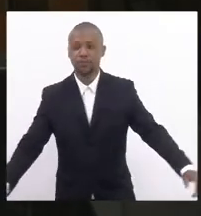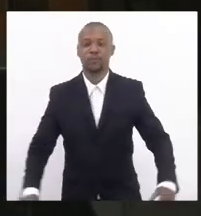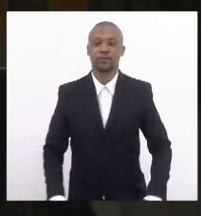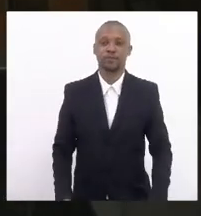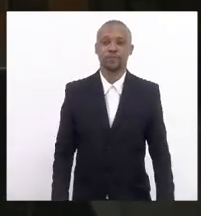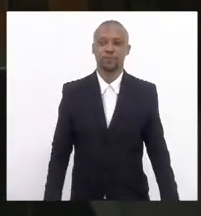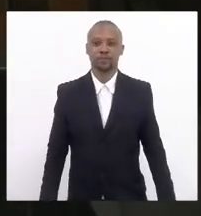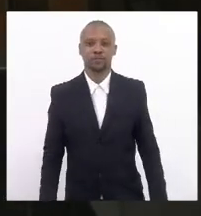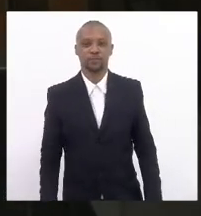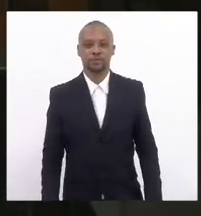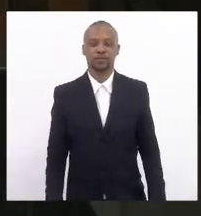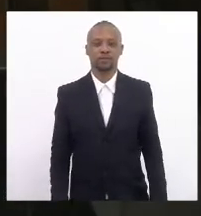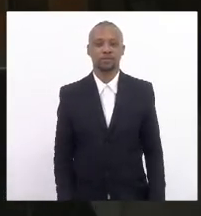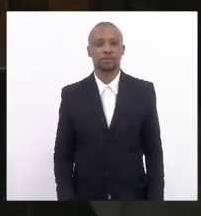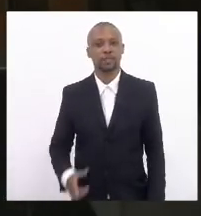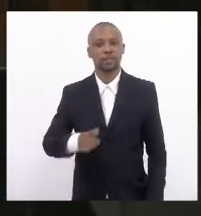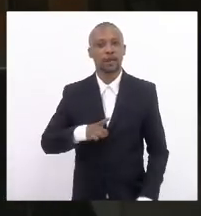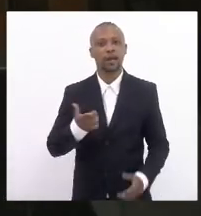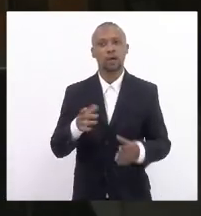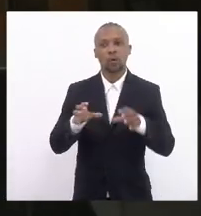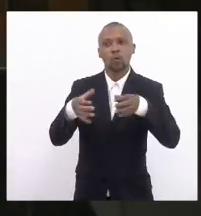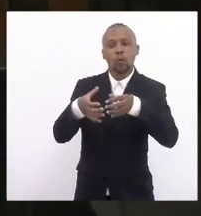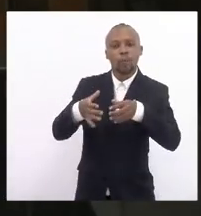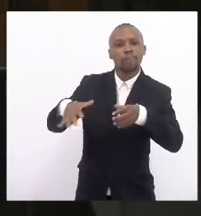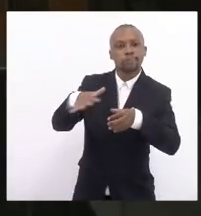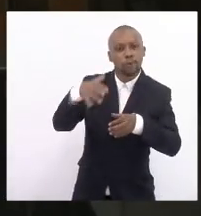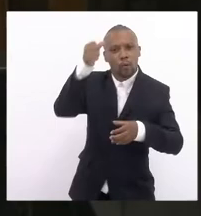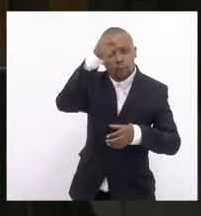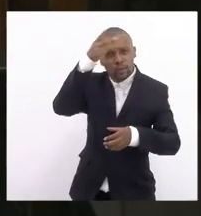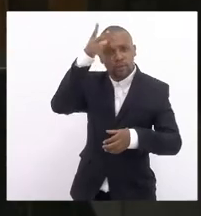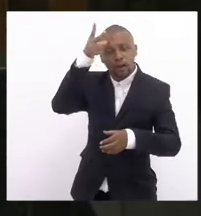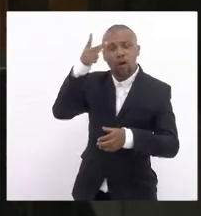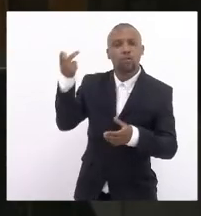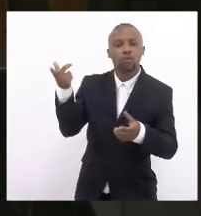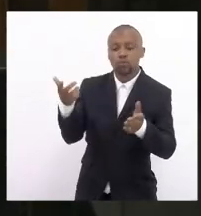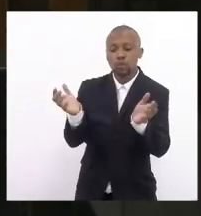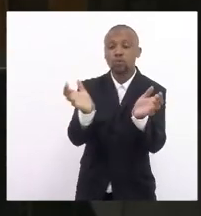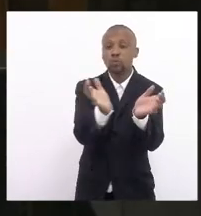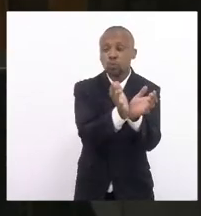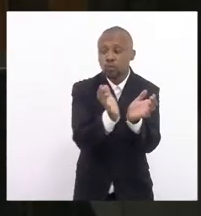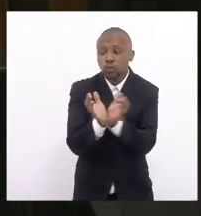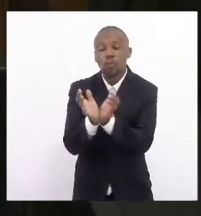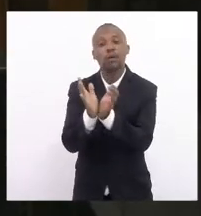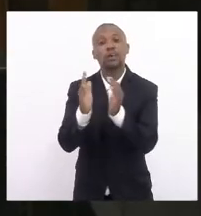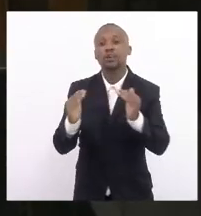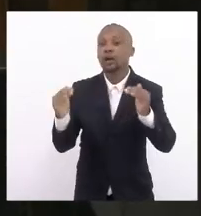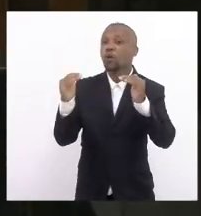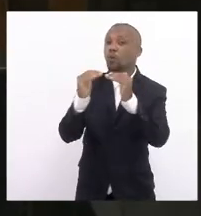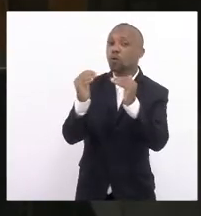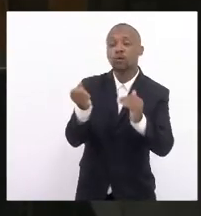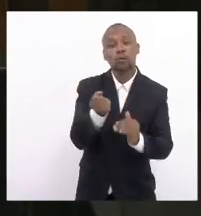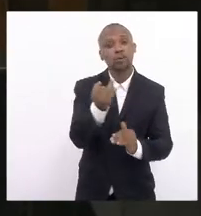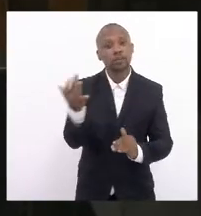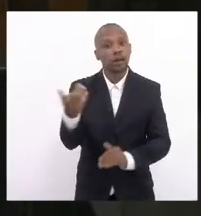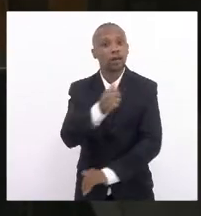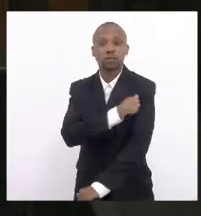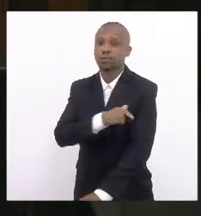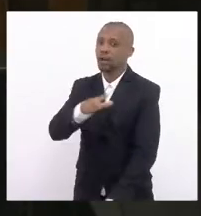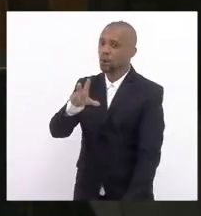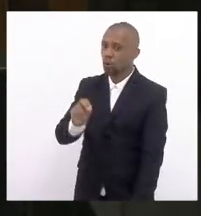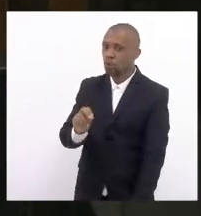modulação diferenciada de tamanho da turma, de acordo com o número das pessoas com deficiência que participam dessas